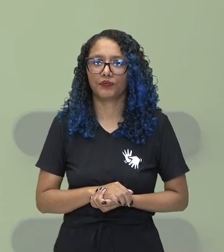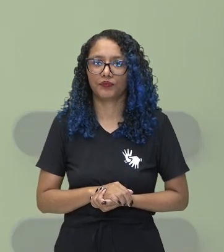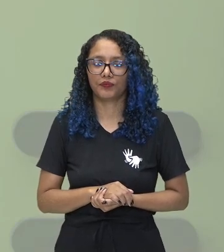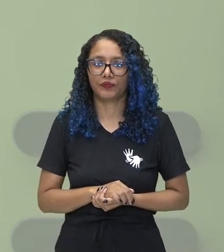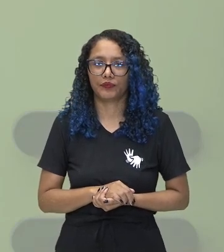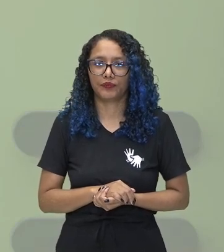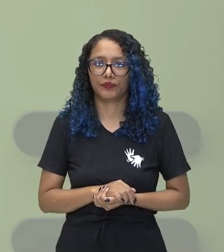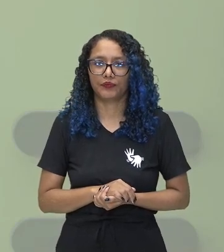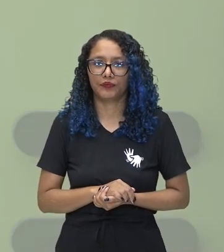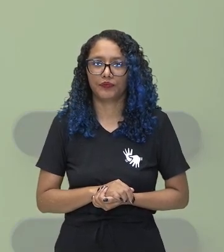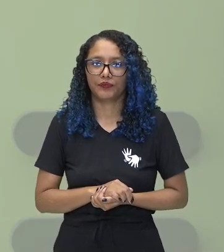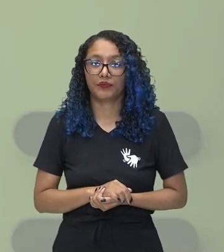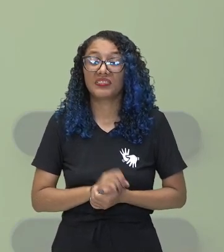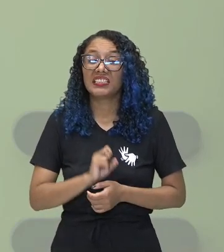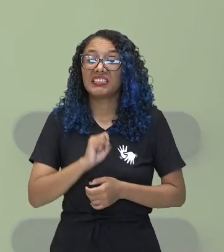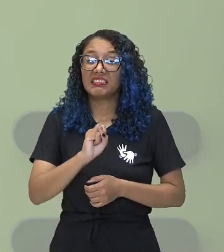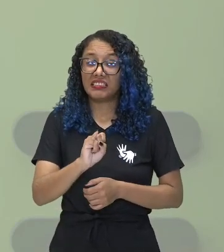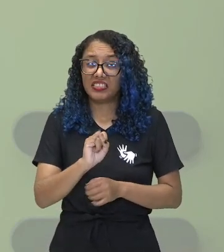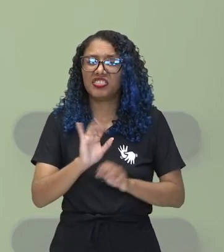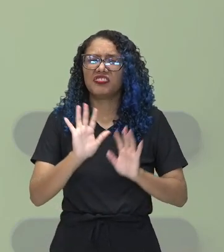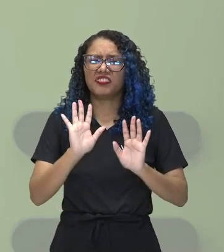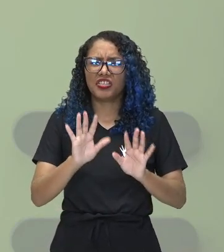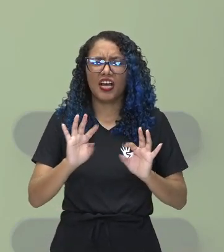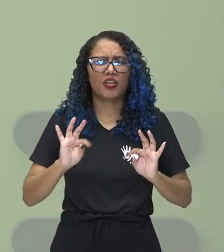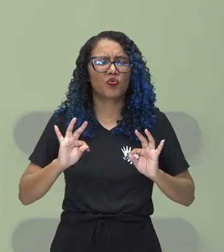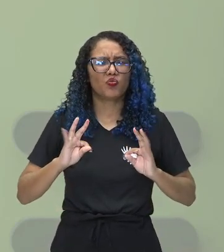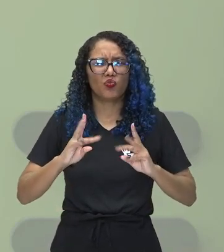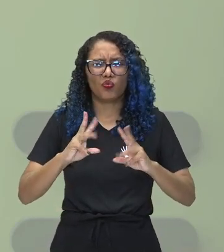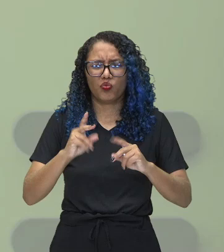a absorção, tudo que o organismo precisa